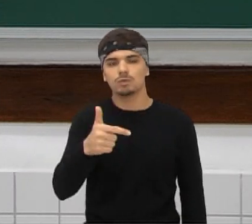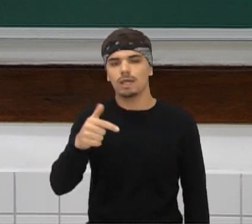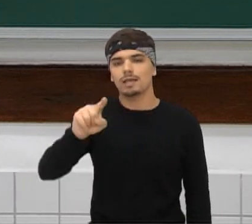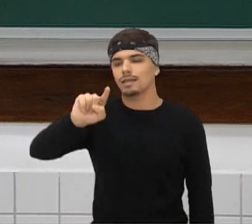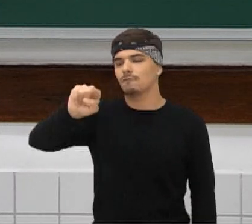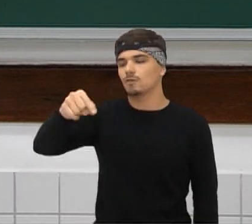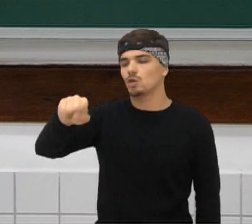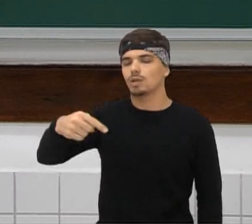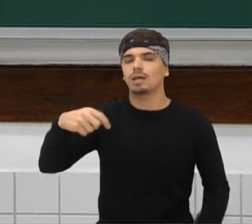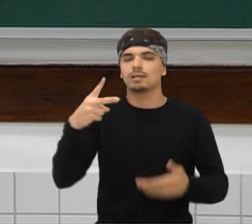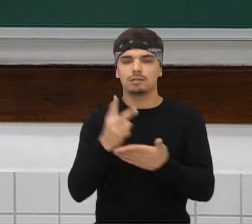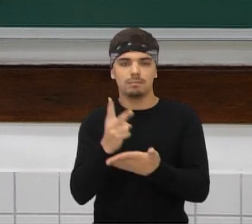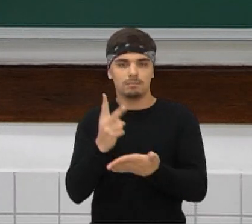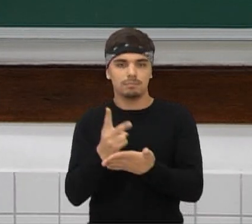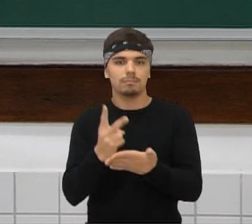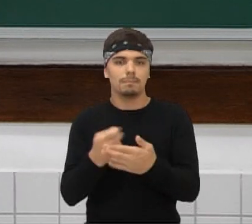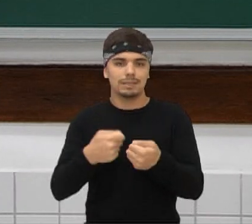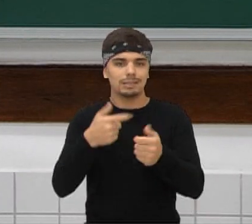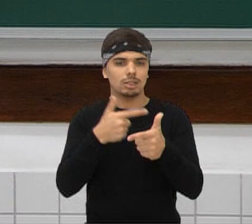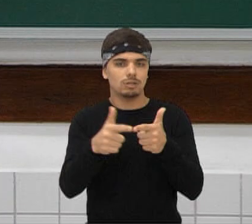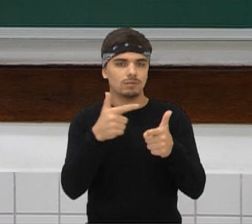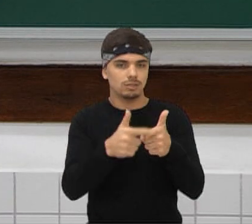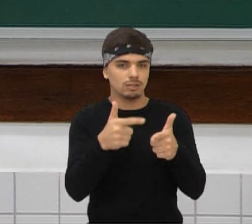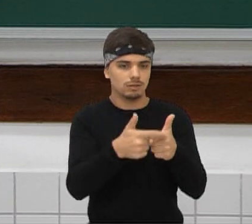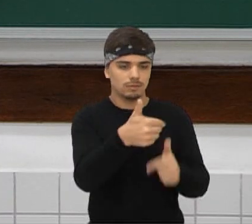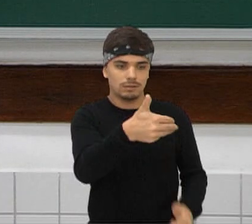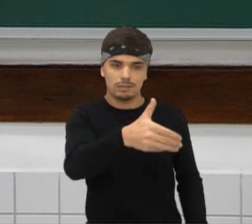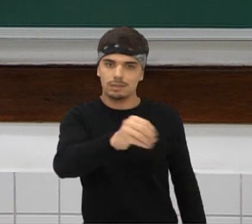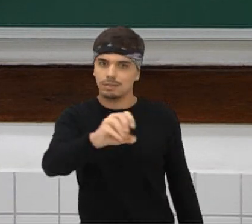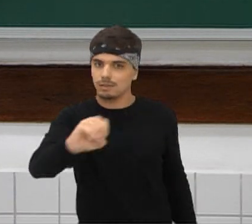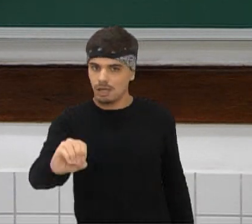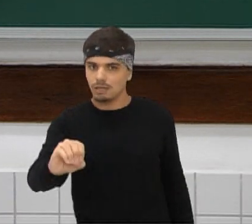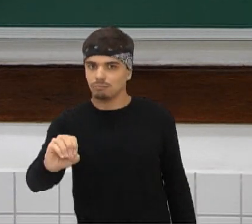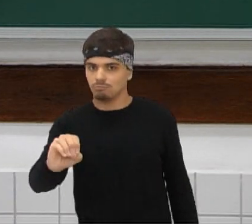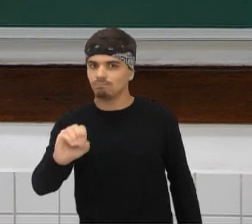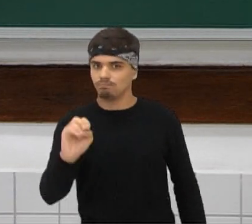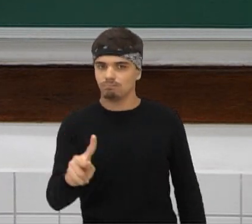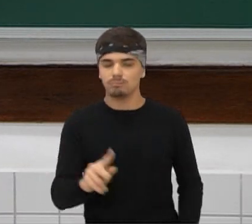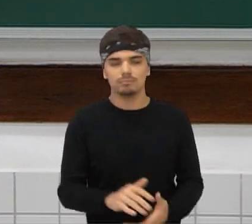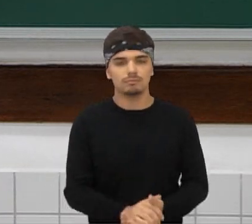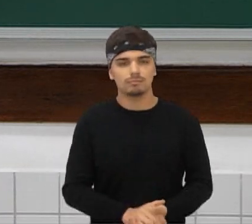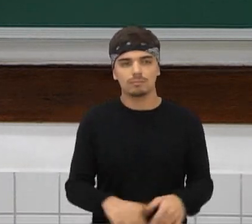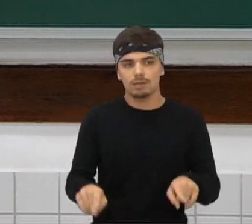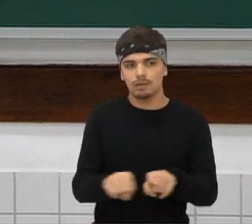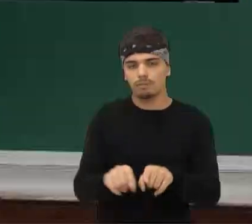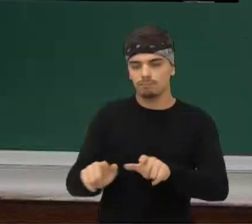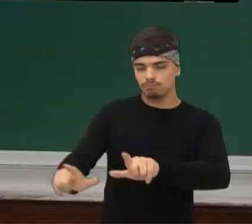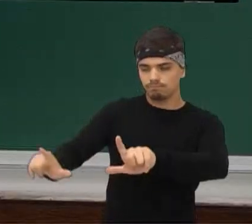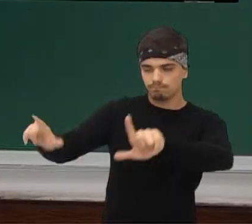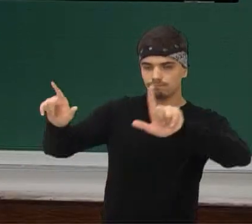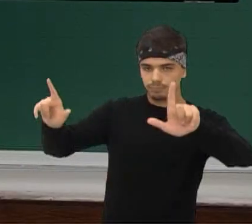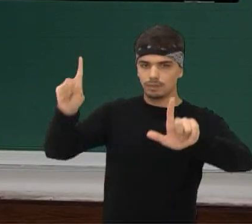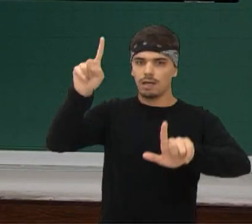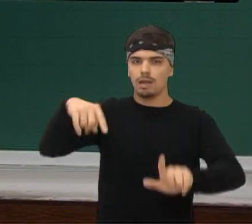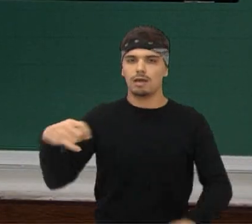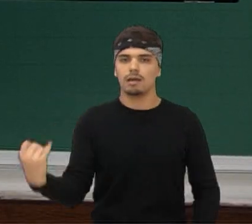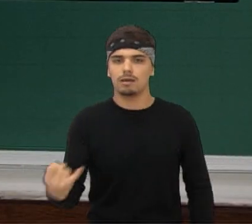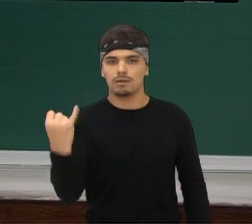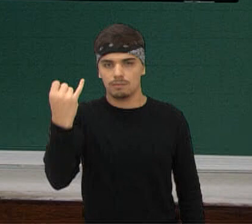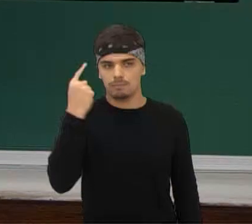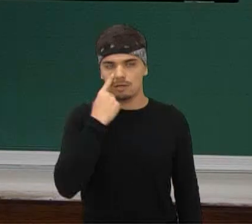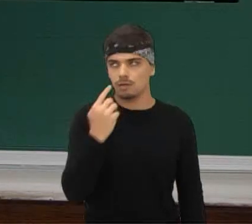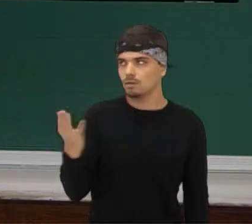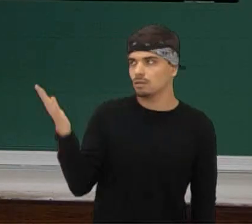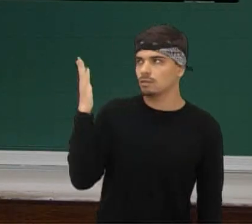decimal, eu tenho que sempre estar dividindo ela por 100. Essa tela também, ela é super importante, esse slide